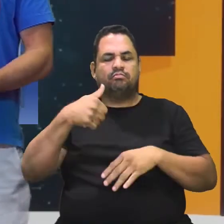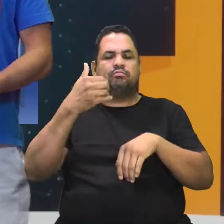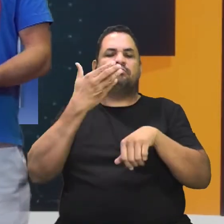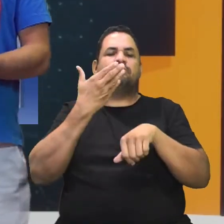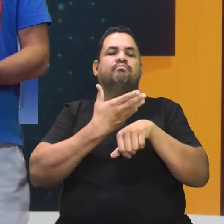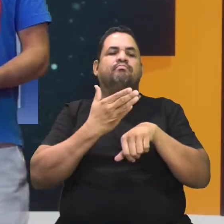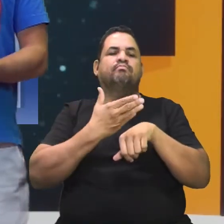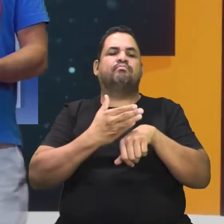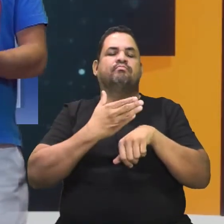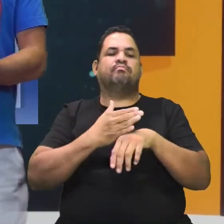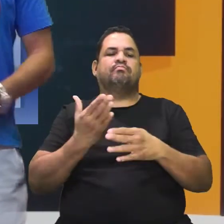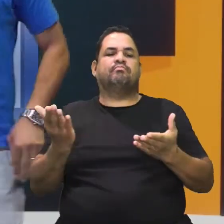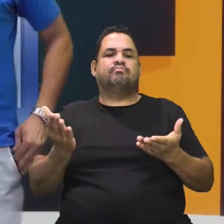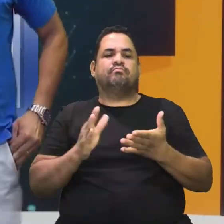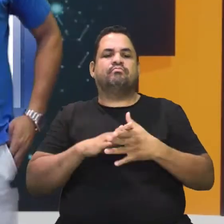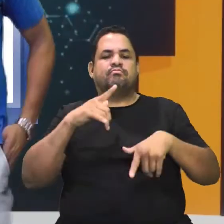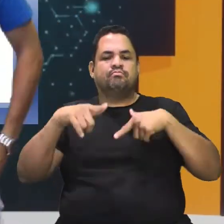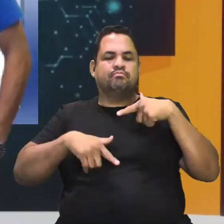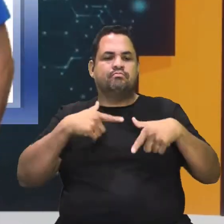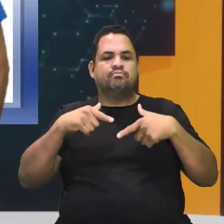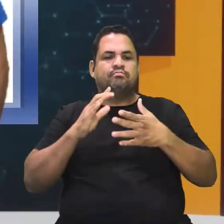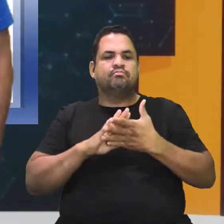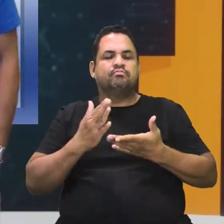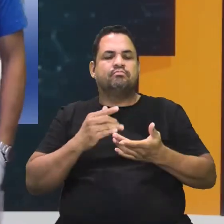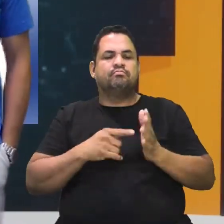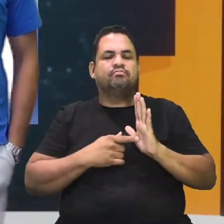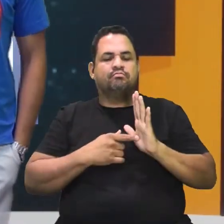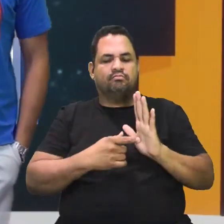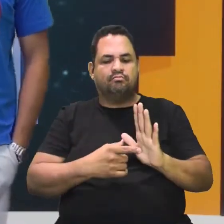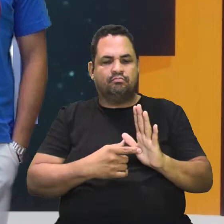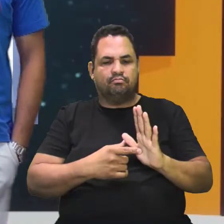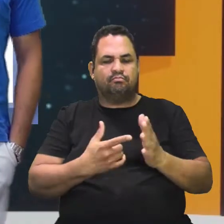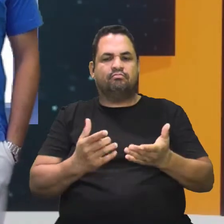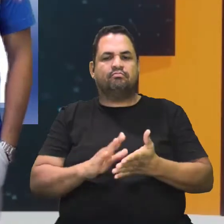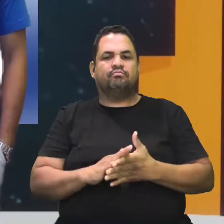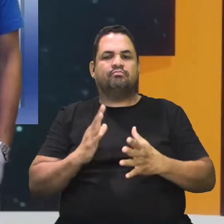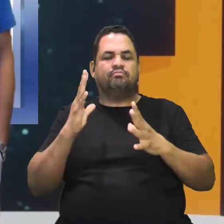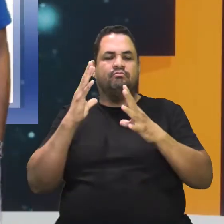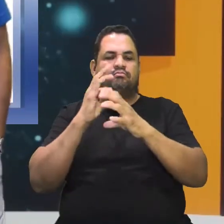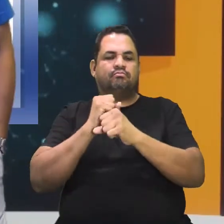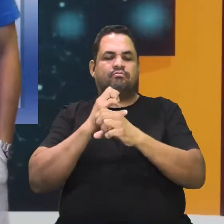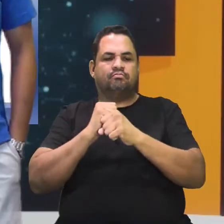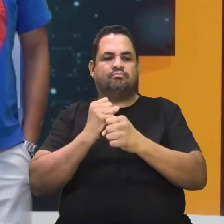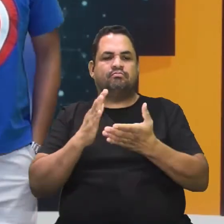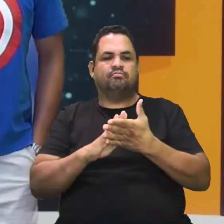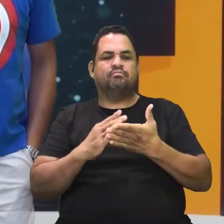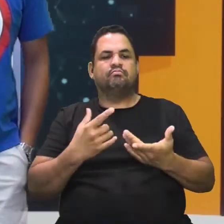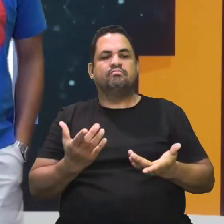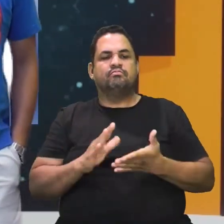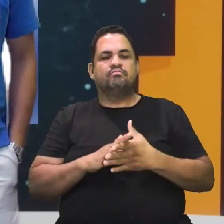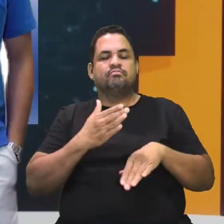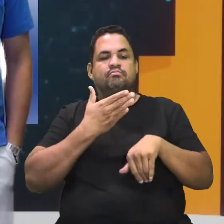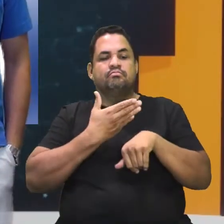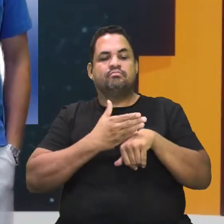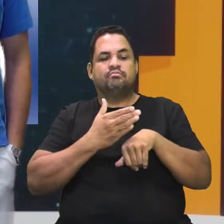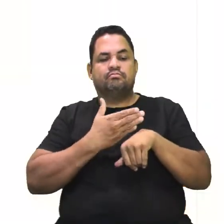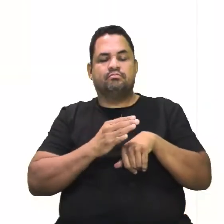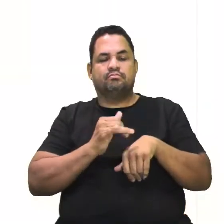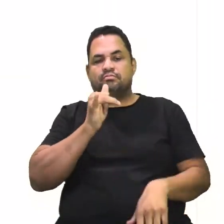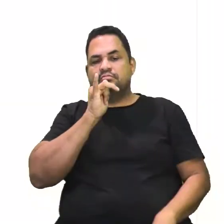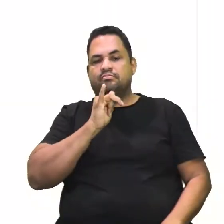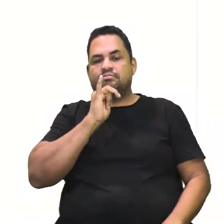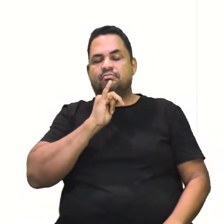a prática. Hora de mão na massa, porque aqui a gente mata a dúvida e mostra o cálculo. Hora de exemplos. Vamos